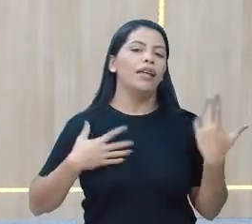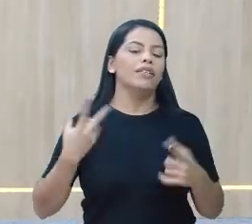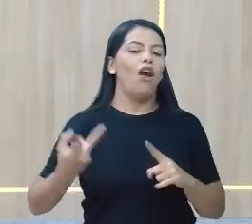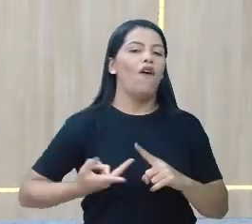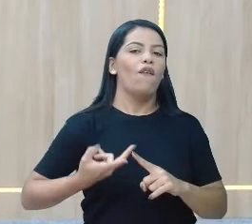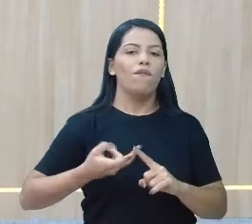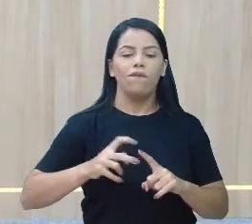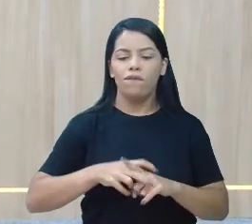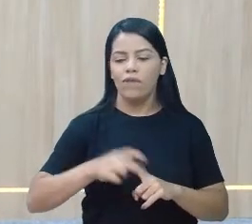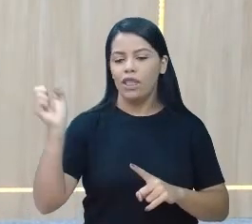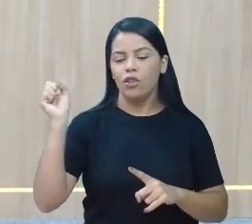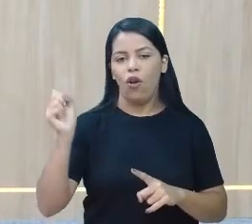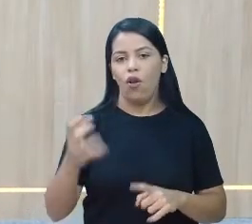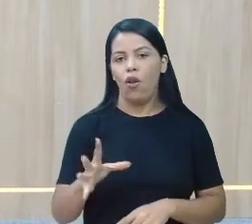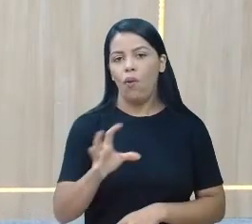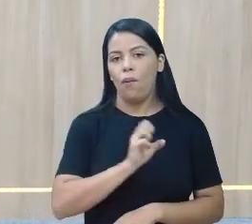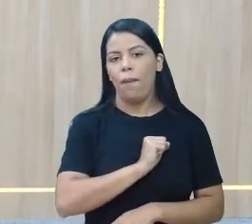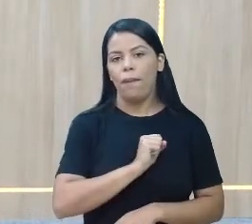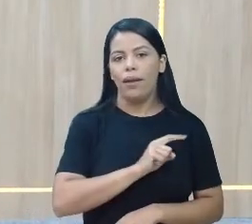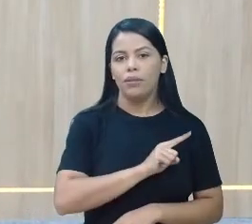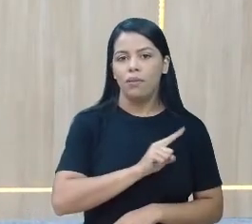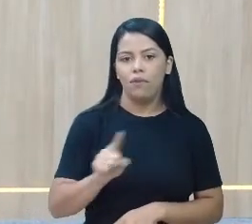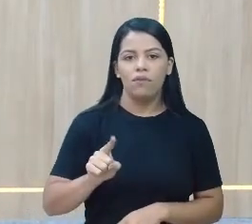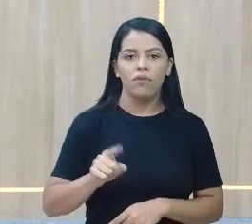Um queridíssimo abraço forte.